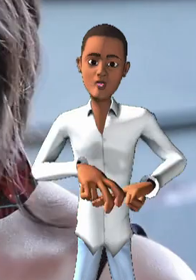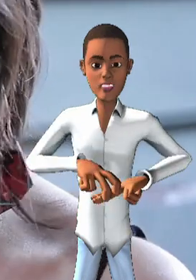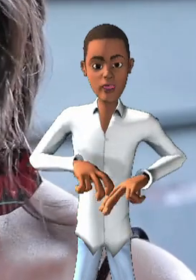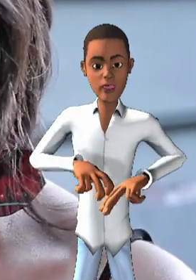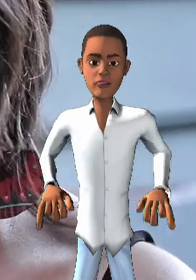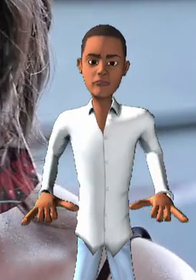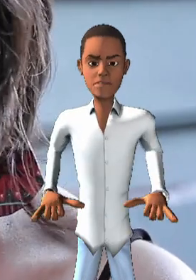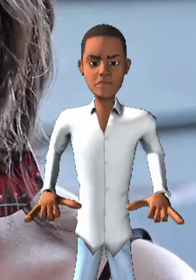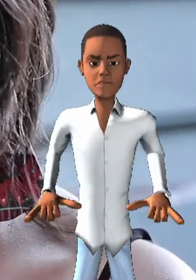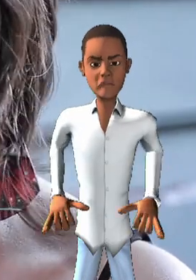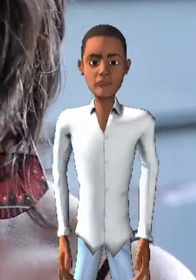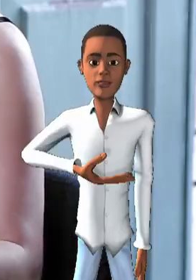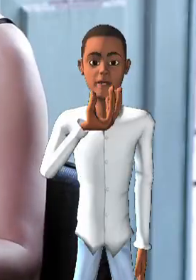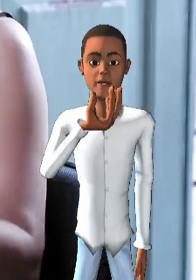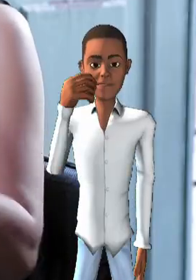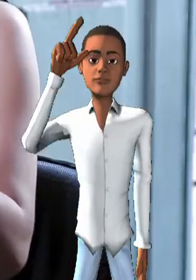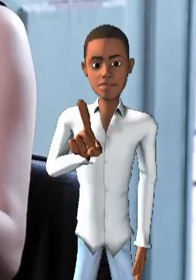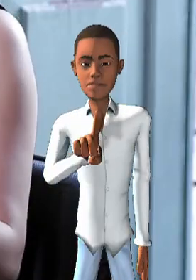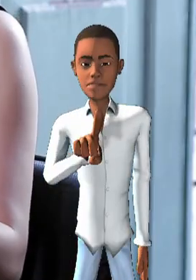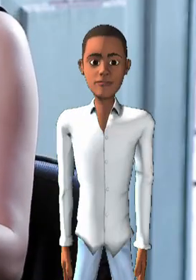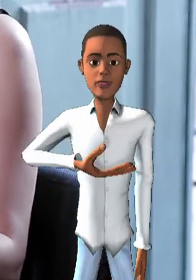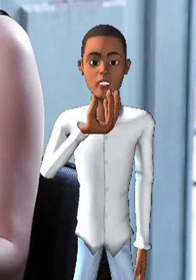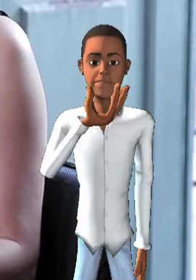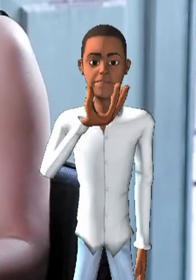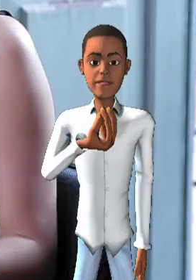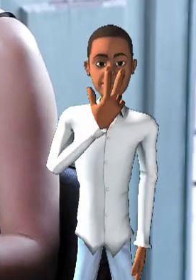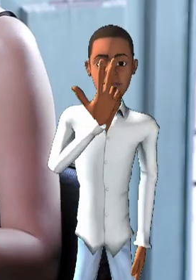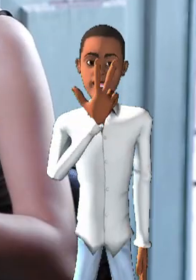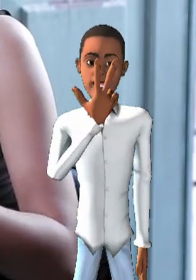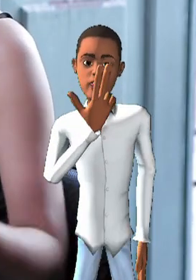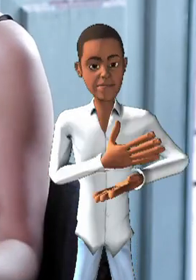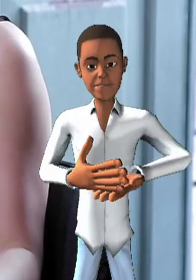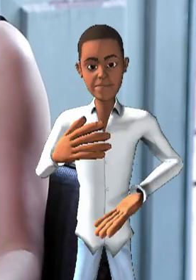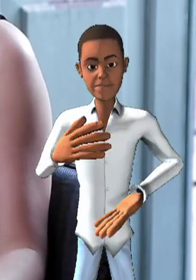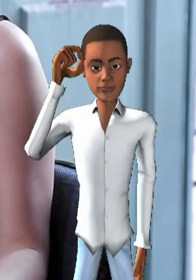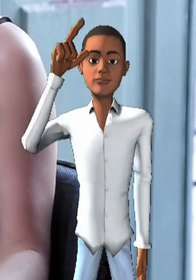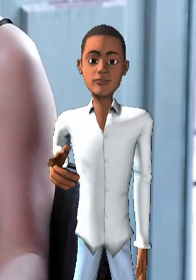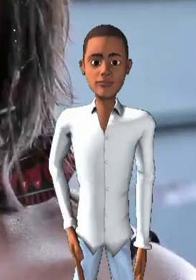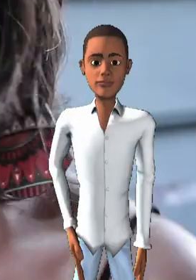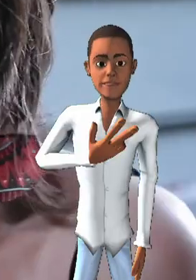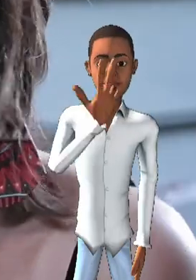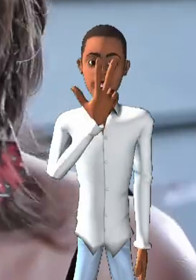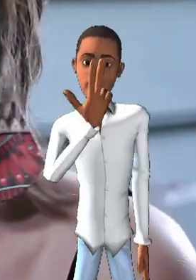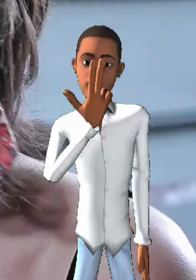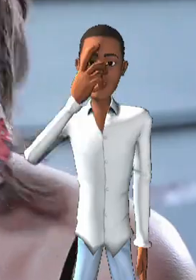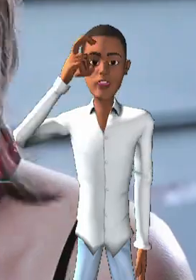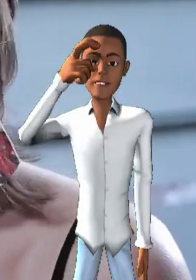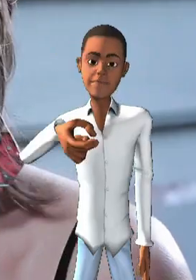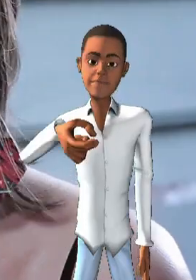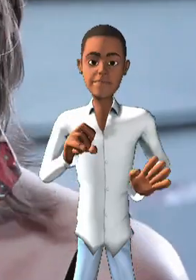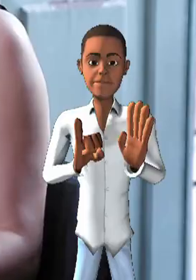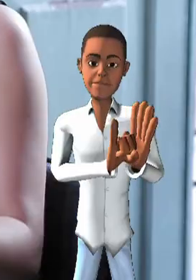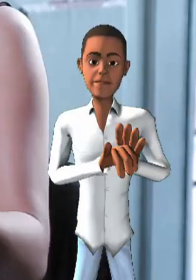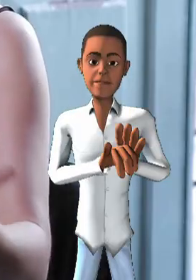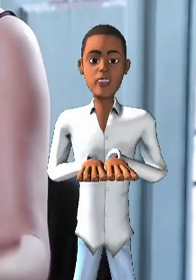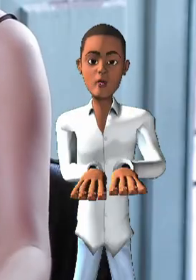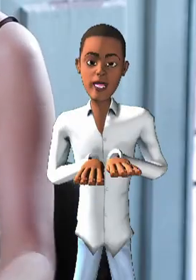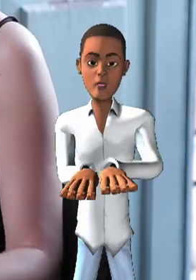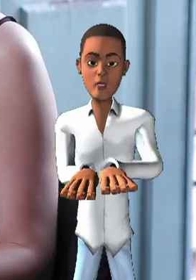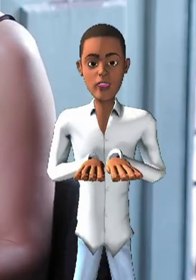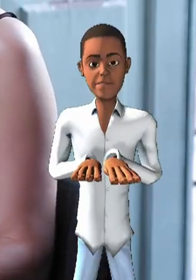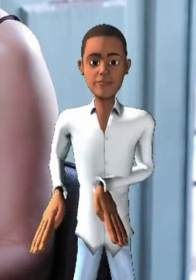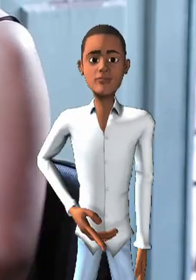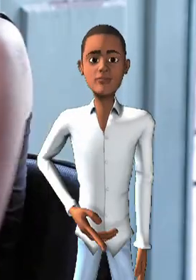uma série de violências, assim. E os homens não. Os homens parece que eles estão tendo um despertar agora. Agora que eles se interessam por igualdade